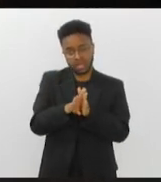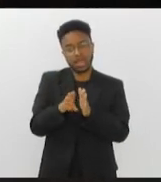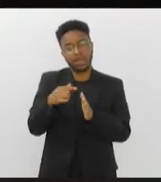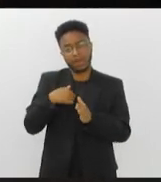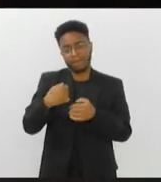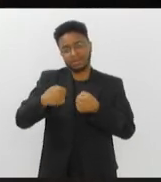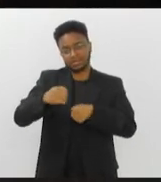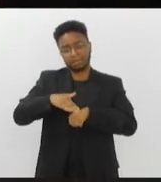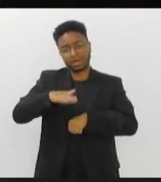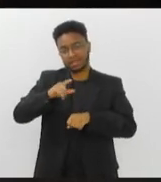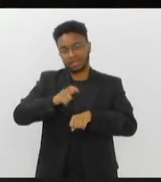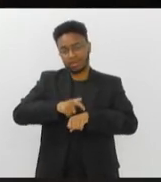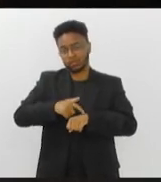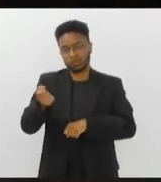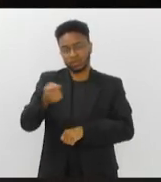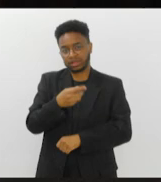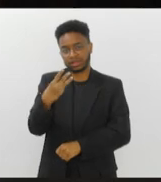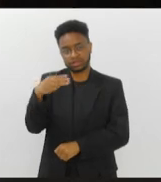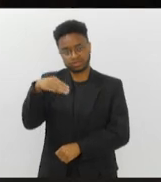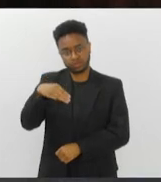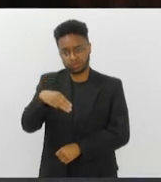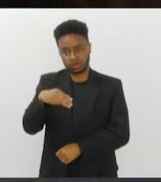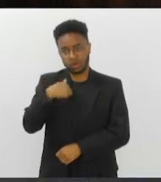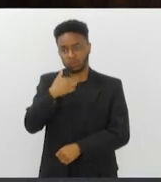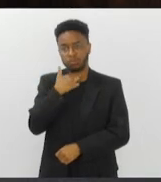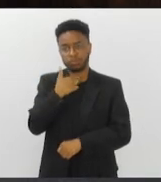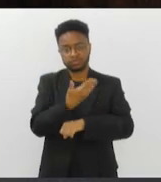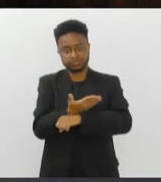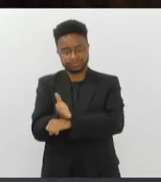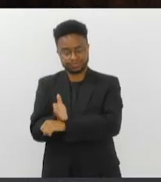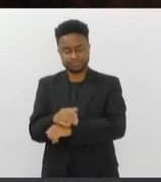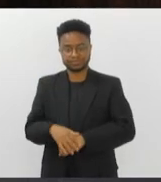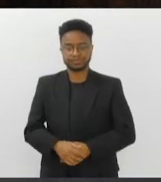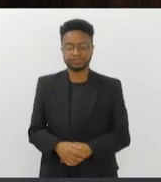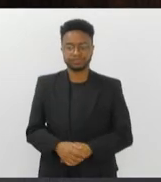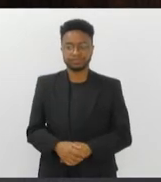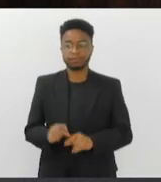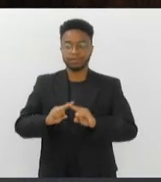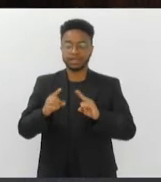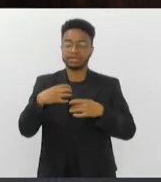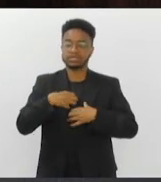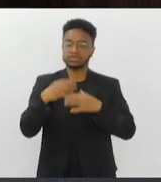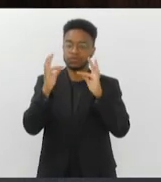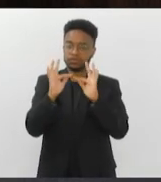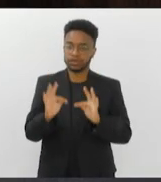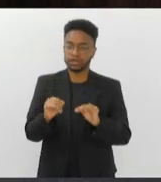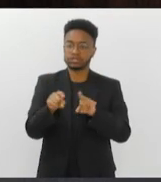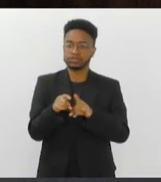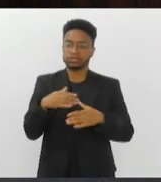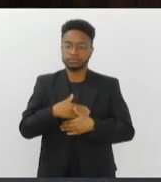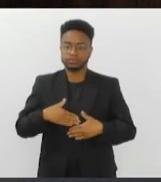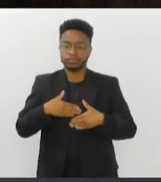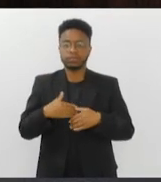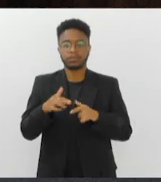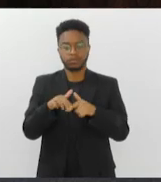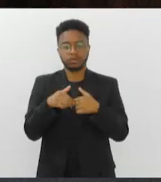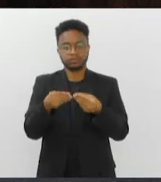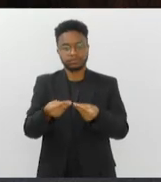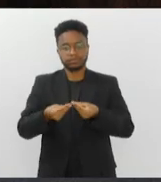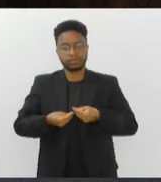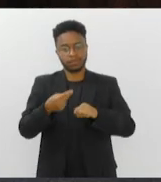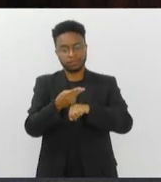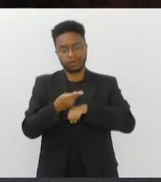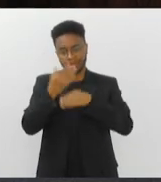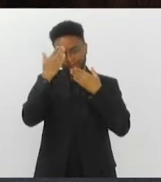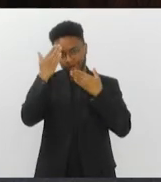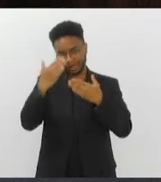os 3 minutos que estão aqui na plaquinha para mim, que eu não posso me exceder. E eu fico muito feliz e honrado por receber esse prêmio.